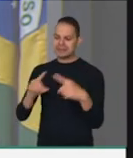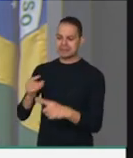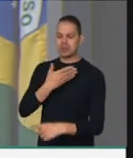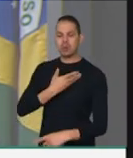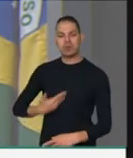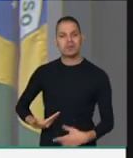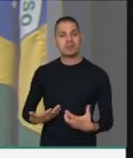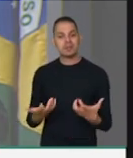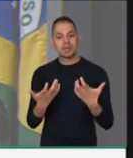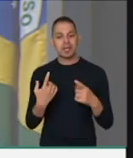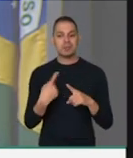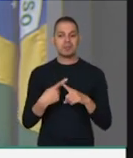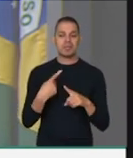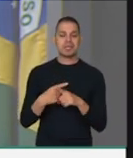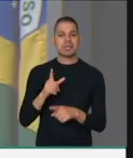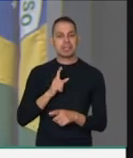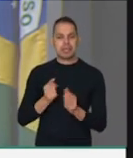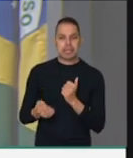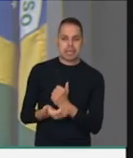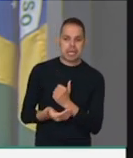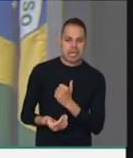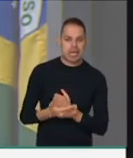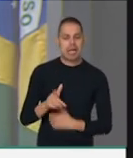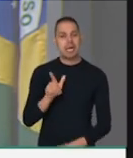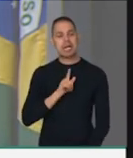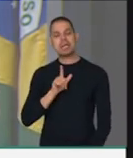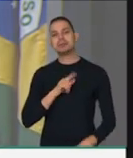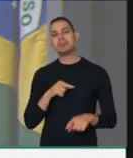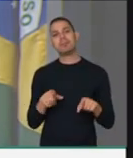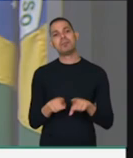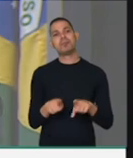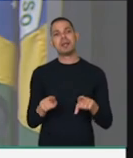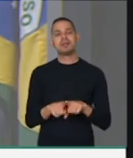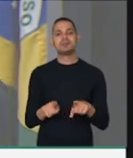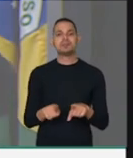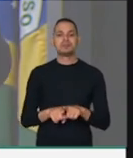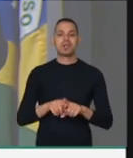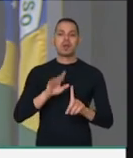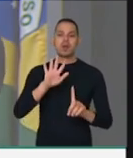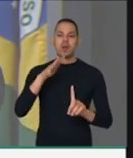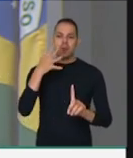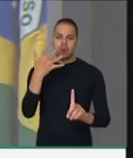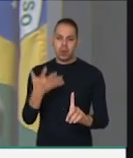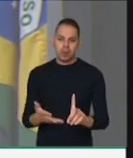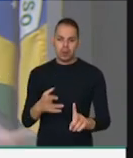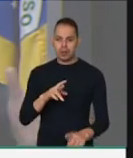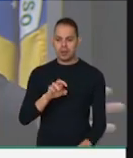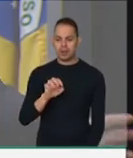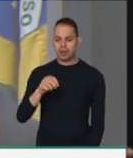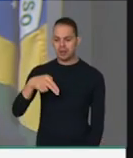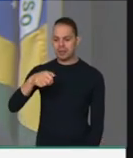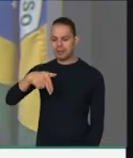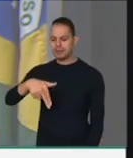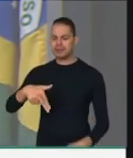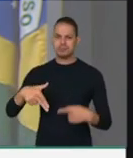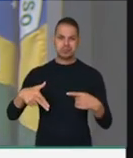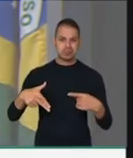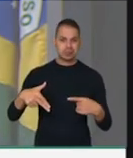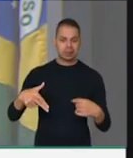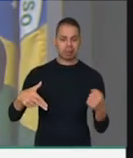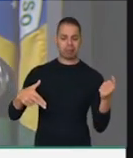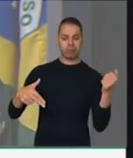dizendo que a casos de corrupção e rendendo homenagem a Renan Calheiros mais sujo que pau de galinheiro